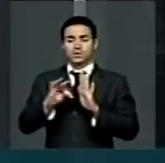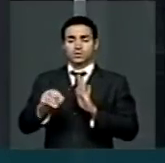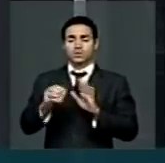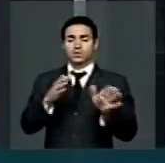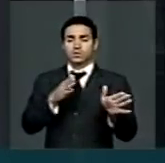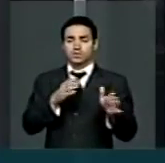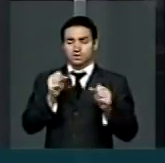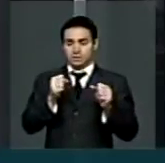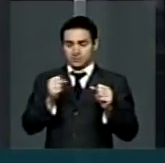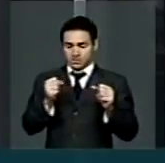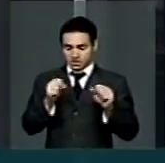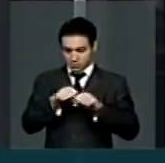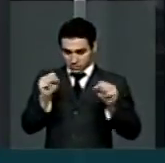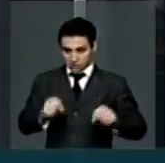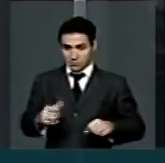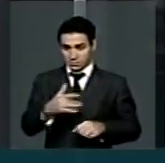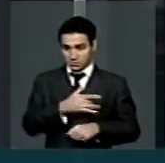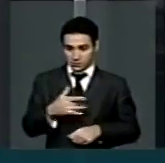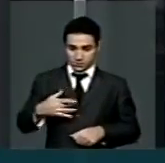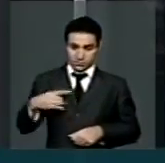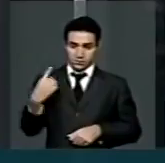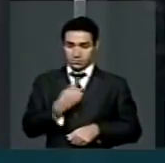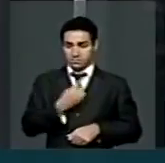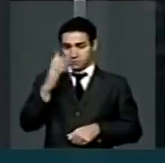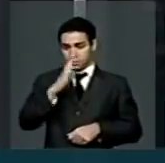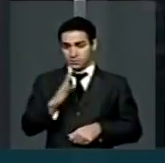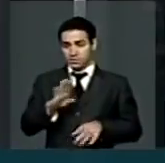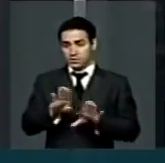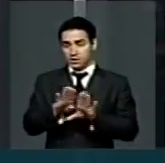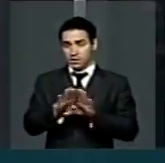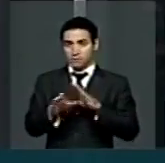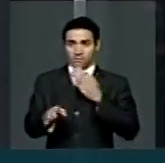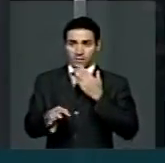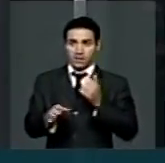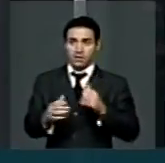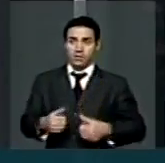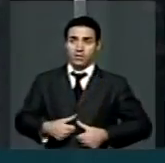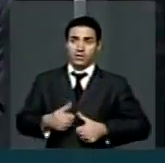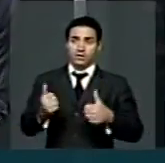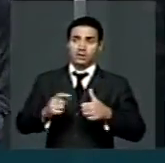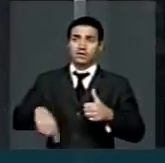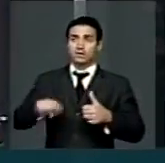sistema de saúde do nosso Brasil e melhorar a qualidade de vida do nosso povo. Muito obrigado.